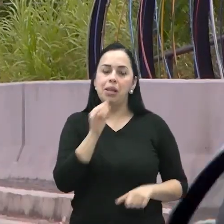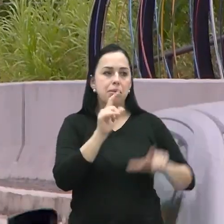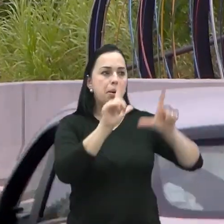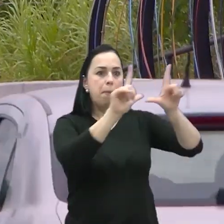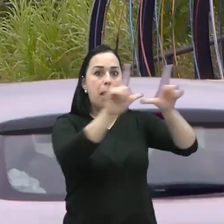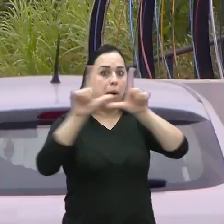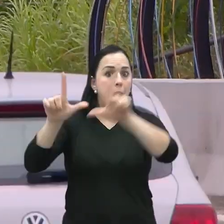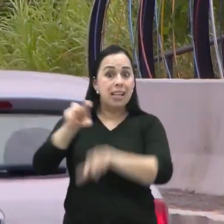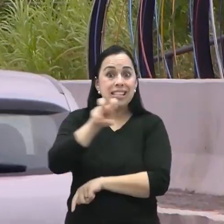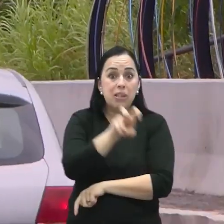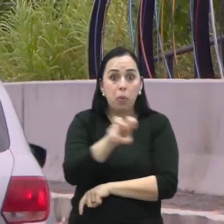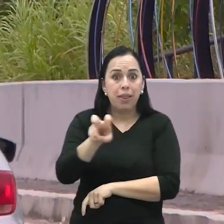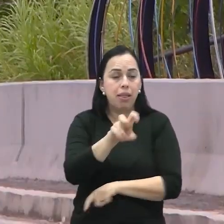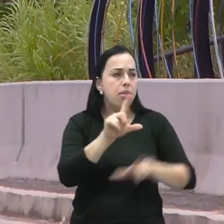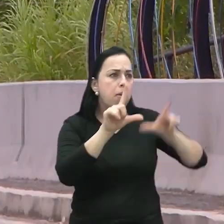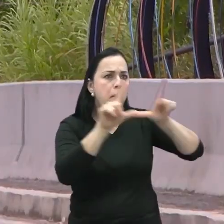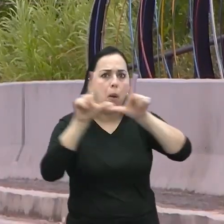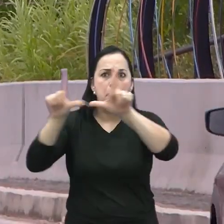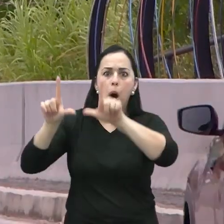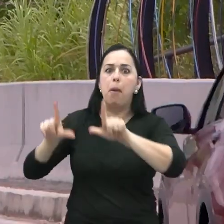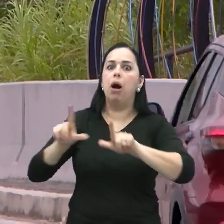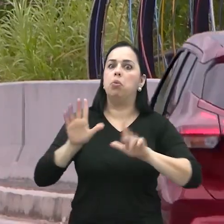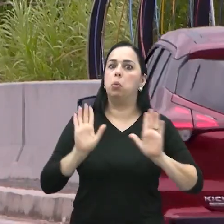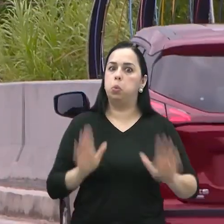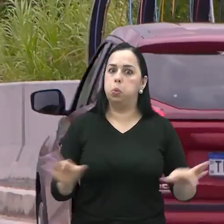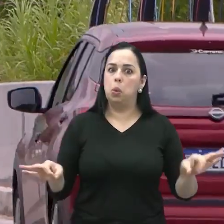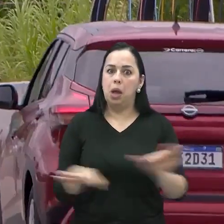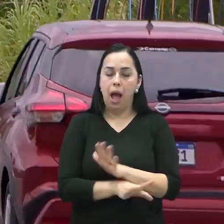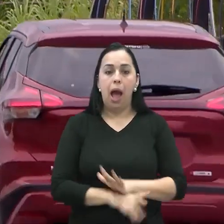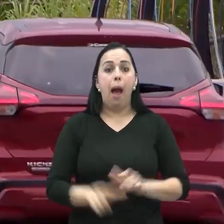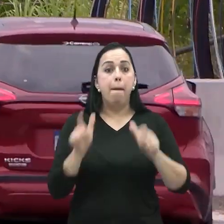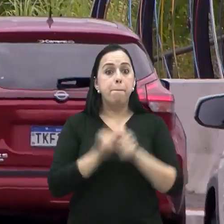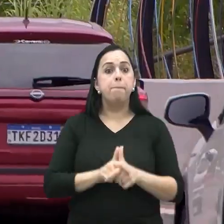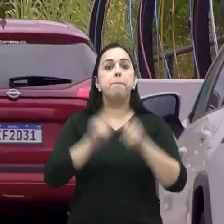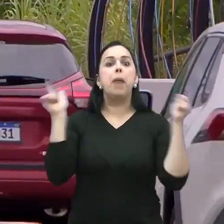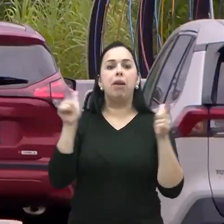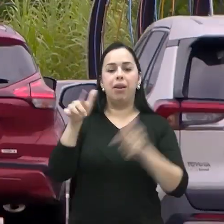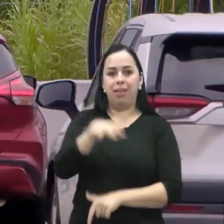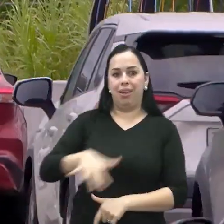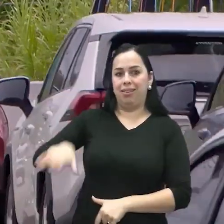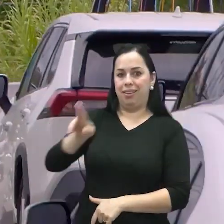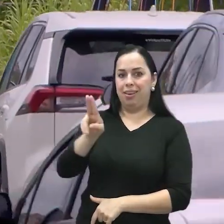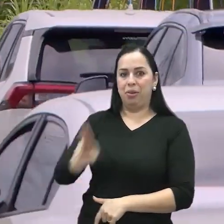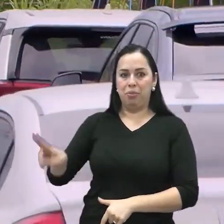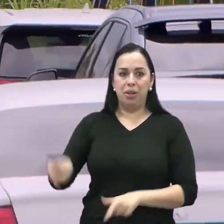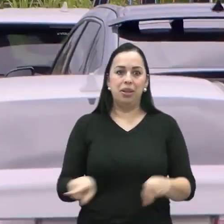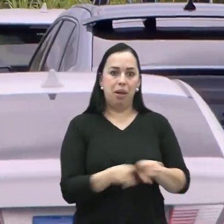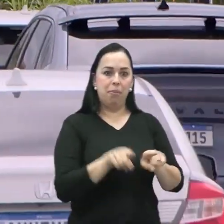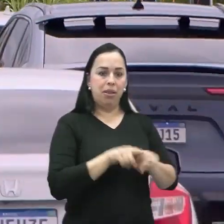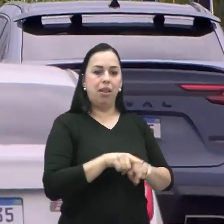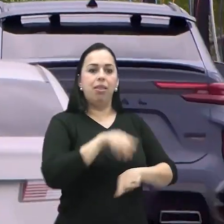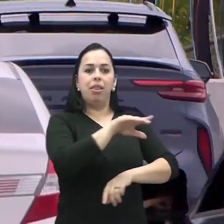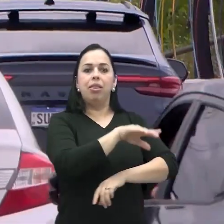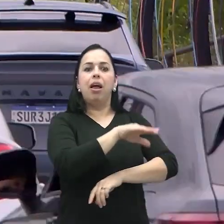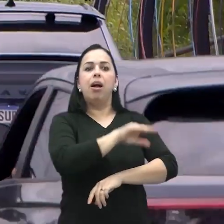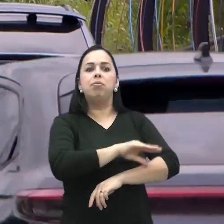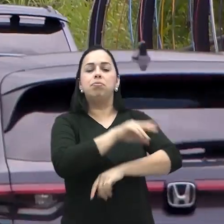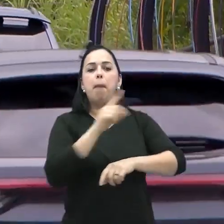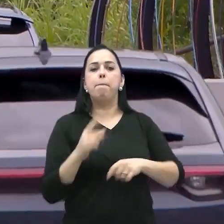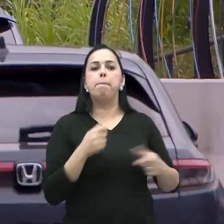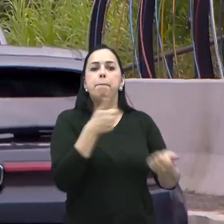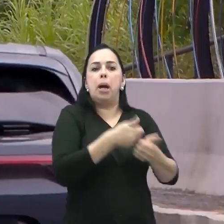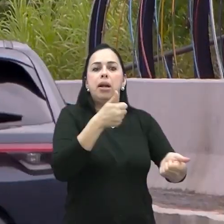leva, foram 55 placas instaladas, a maior parte no Urbanova e na Via Oeste, por